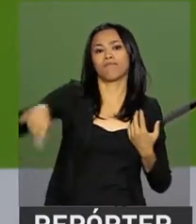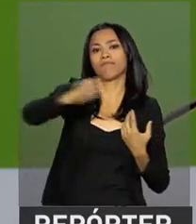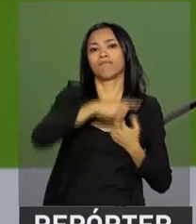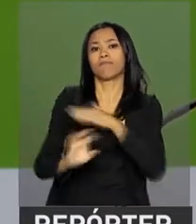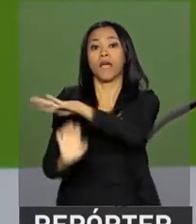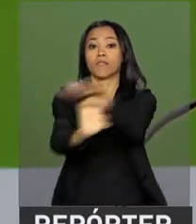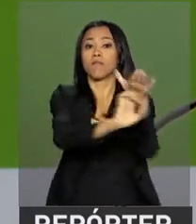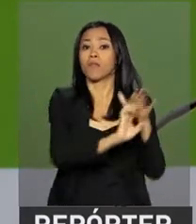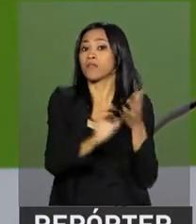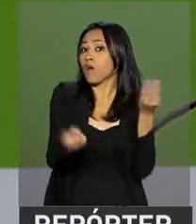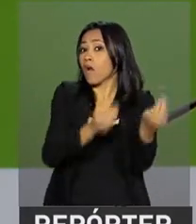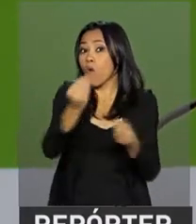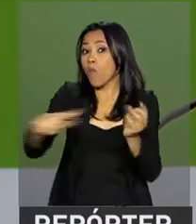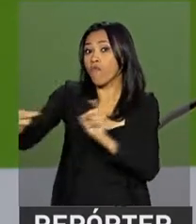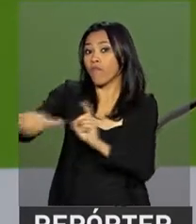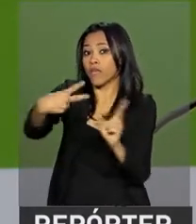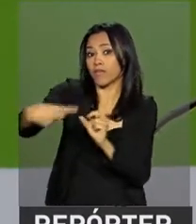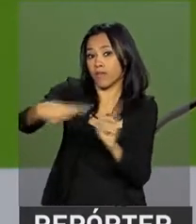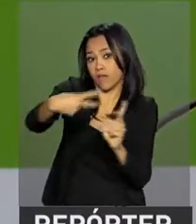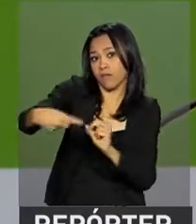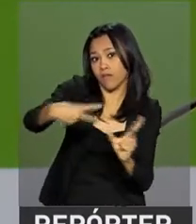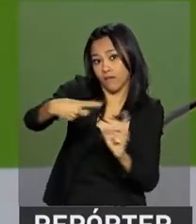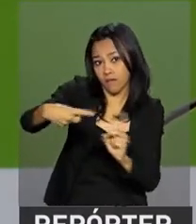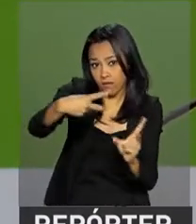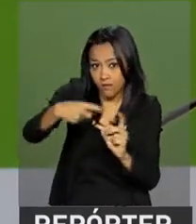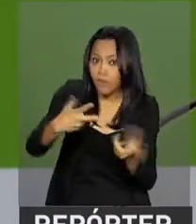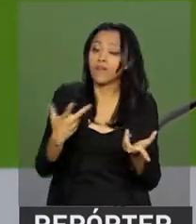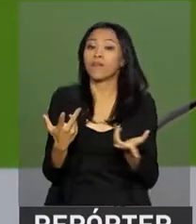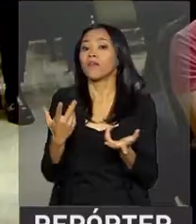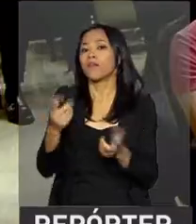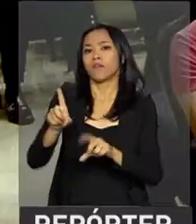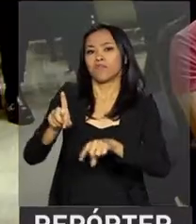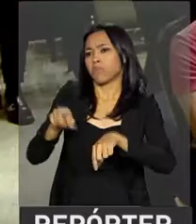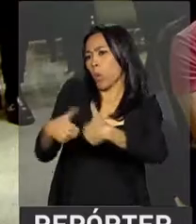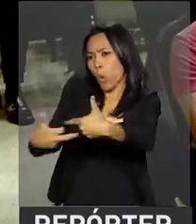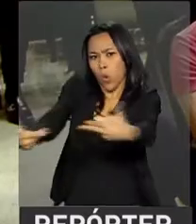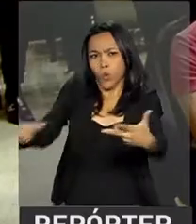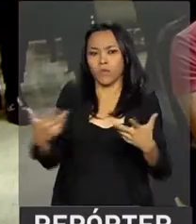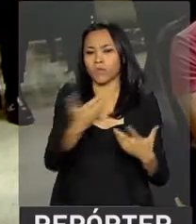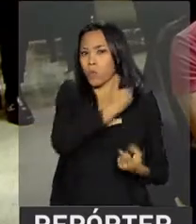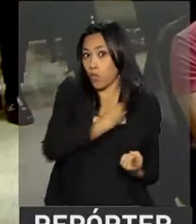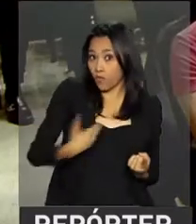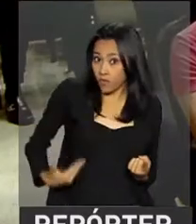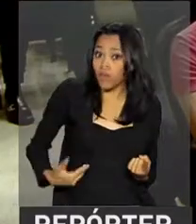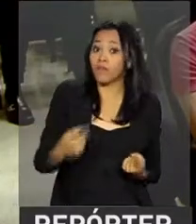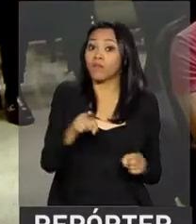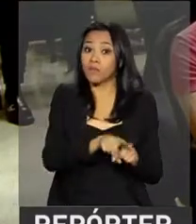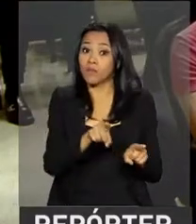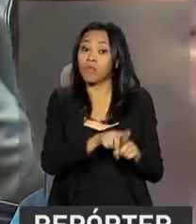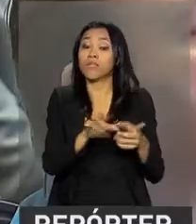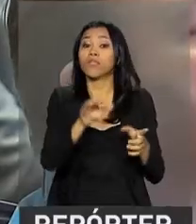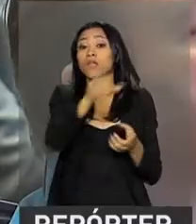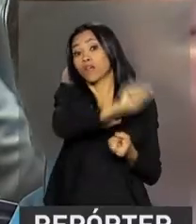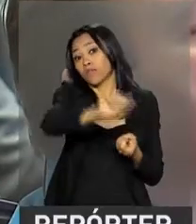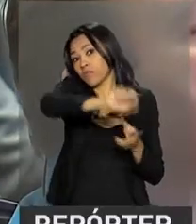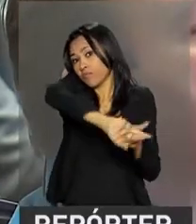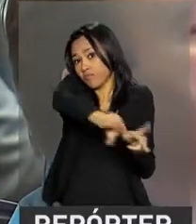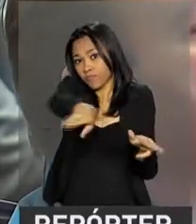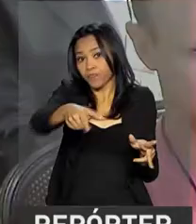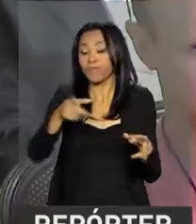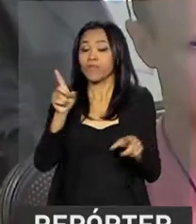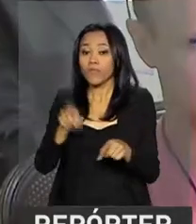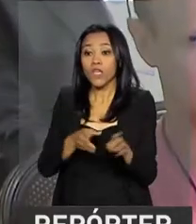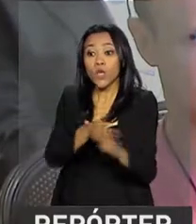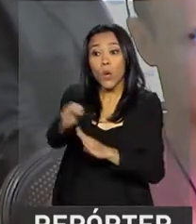como vender produtos para empresas e instituições públicas. E também informar e sensibilizar gestores